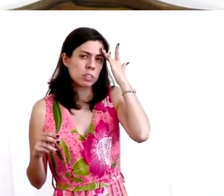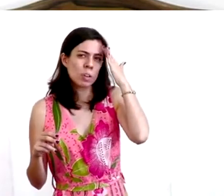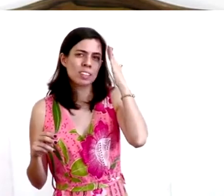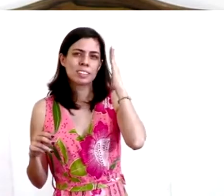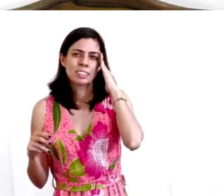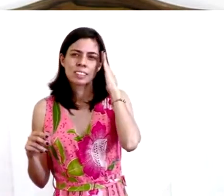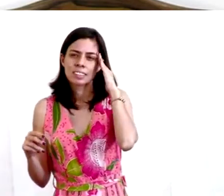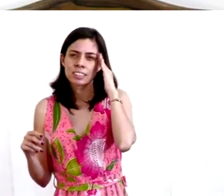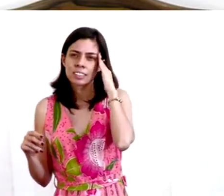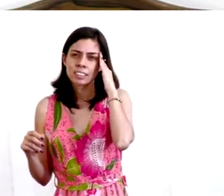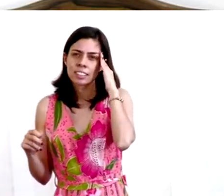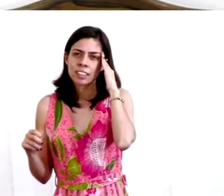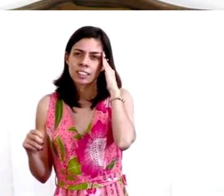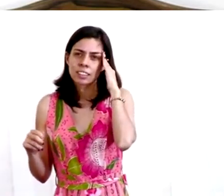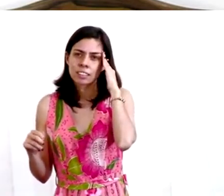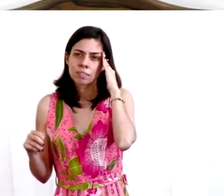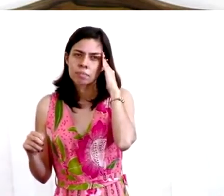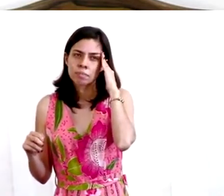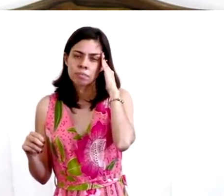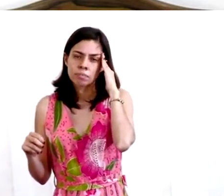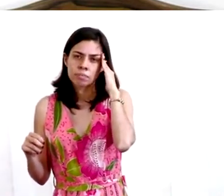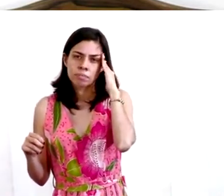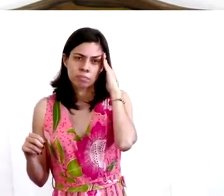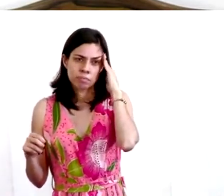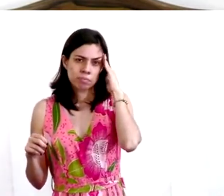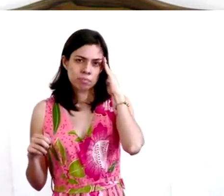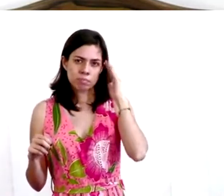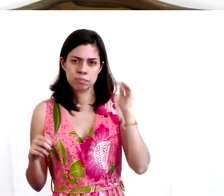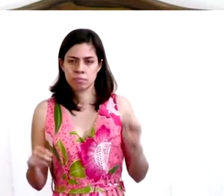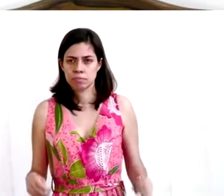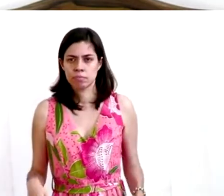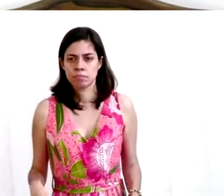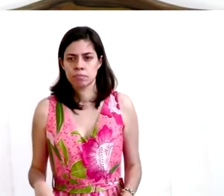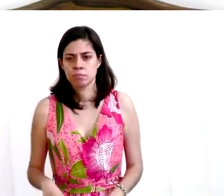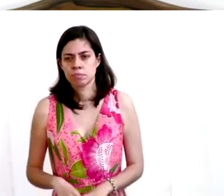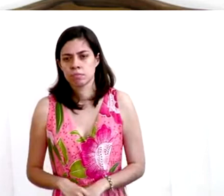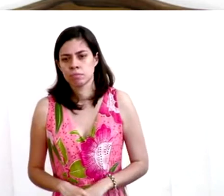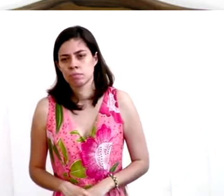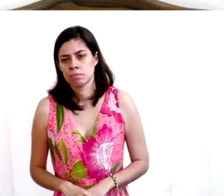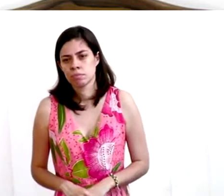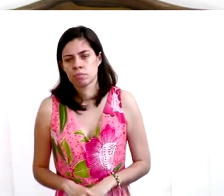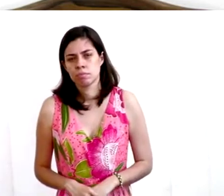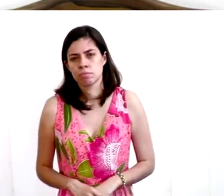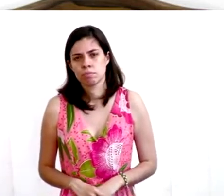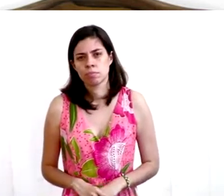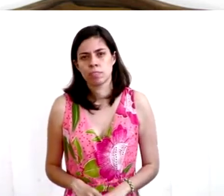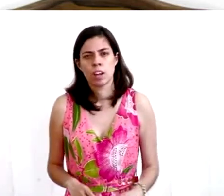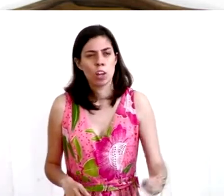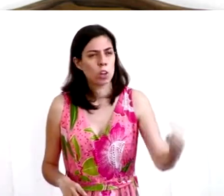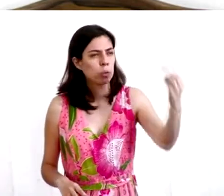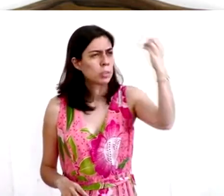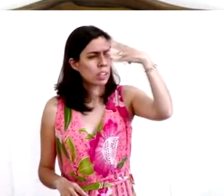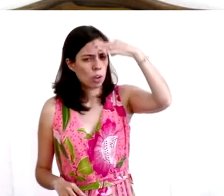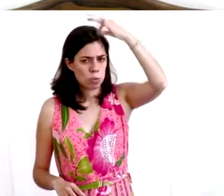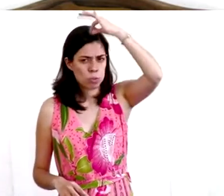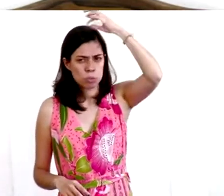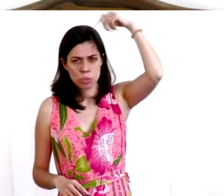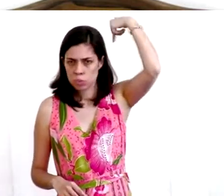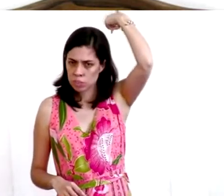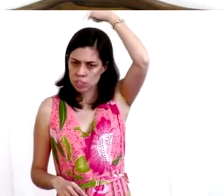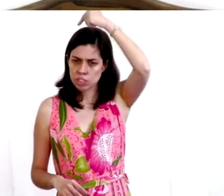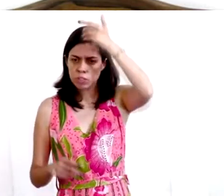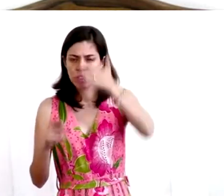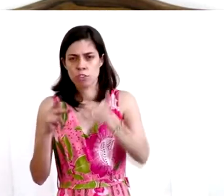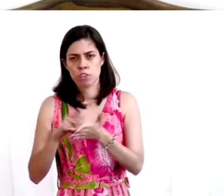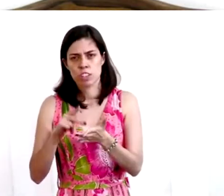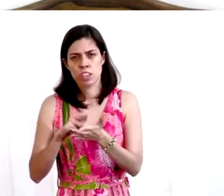realidade, vou falar de salvação no final. O iluminar do Espírito Santo é uma realidade. E João está querendo